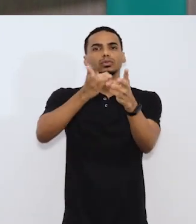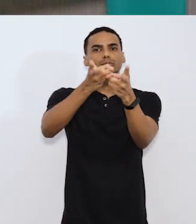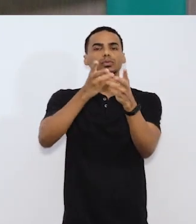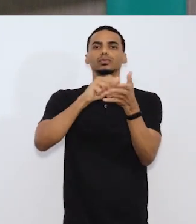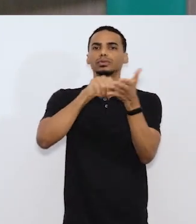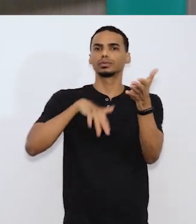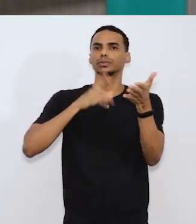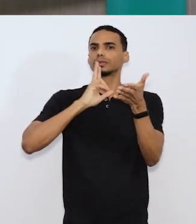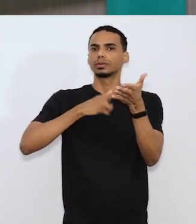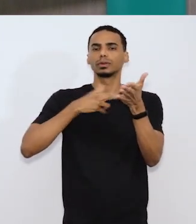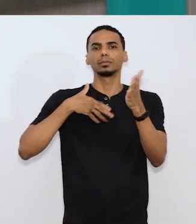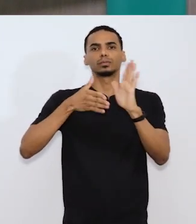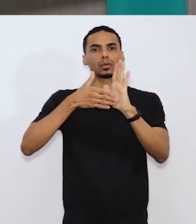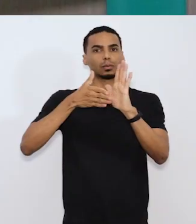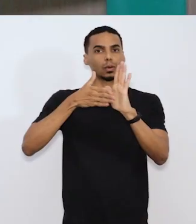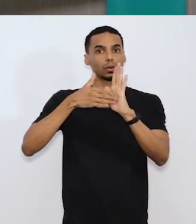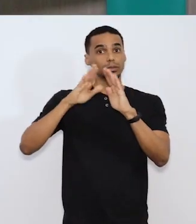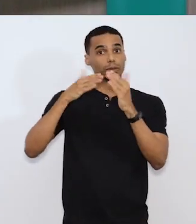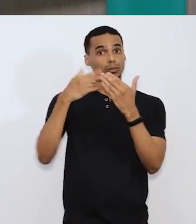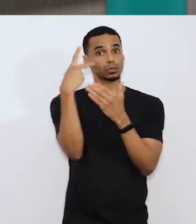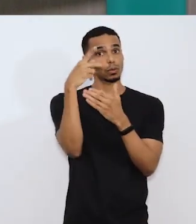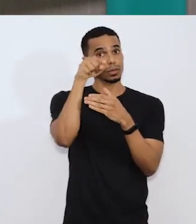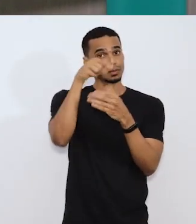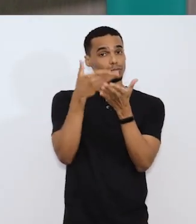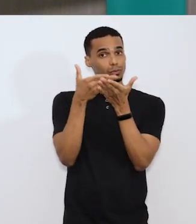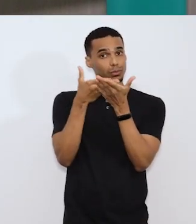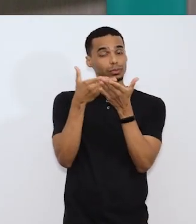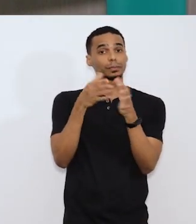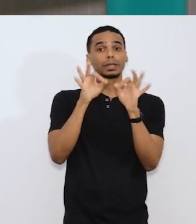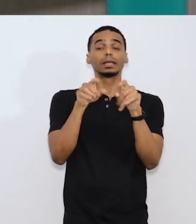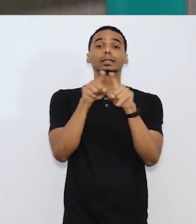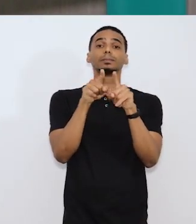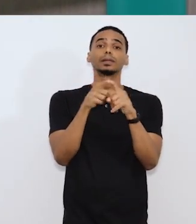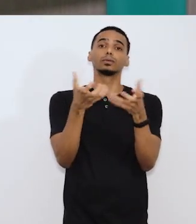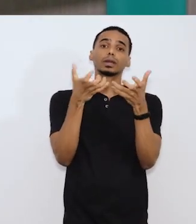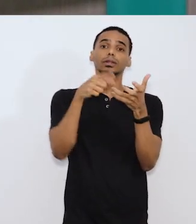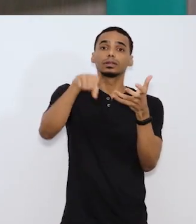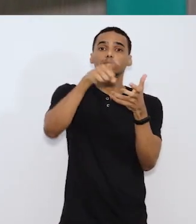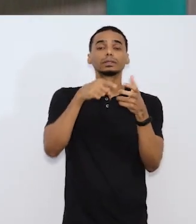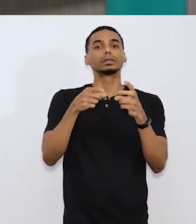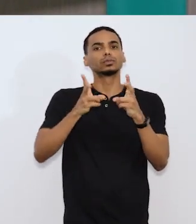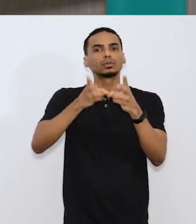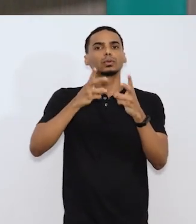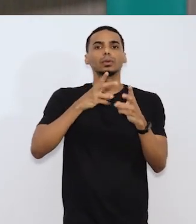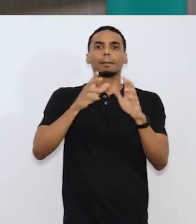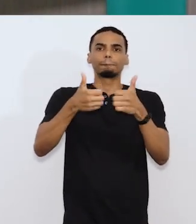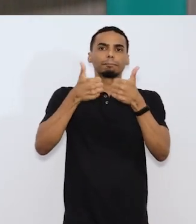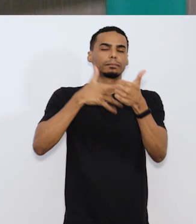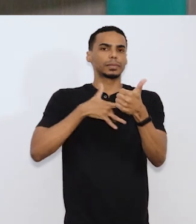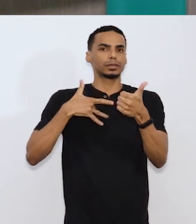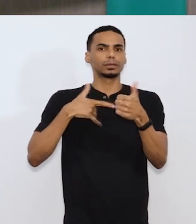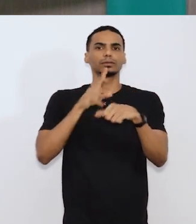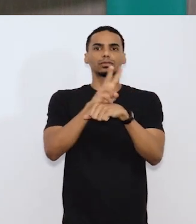os exercícios propostos pelas escolas em que vocês estudam e espero que vocês permaneçam bem, fiquem bem,